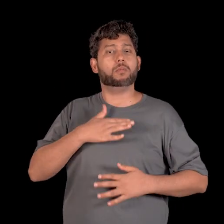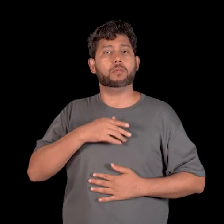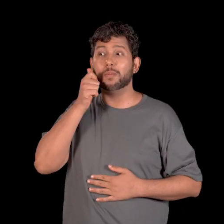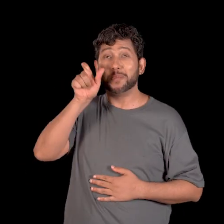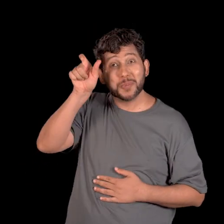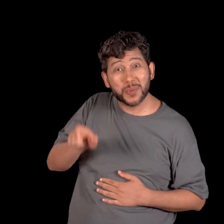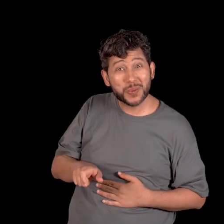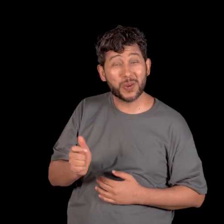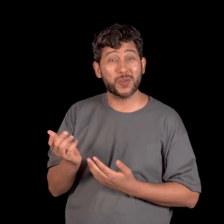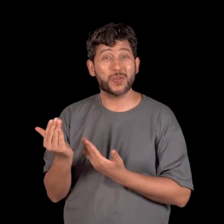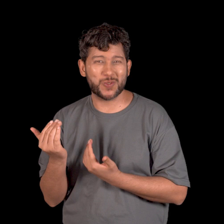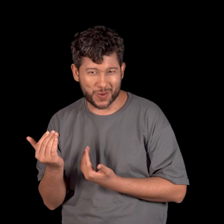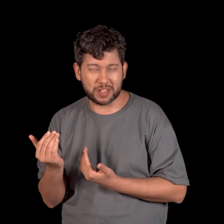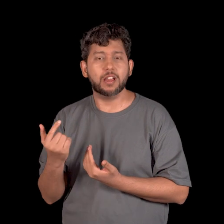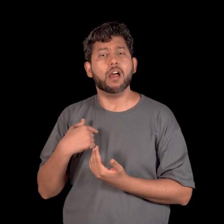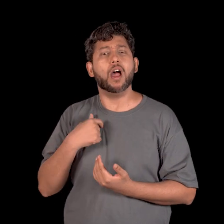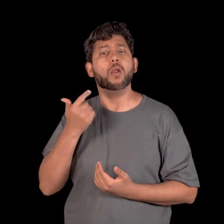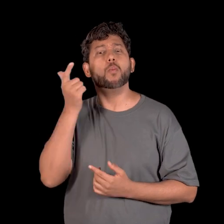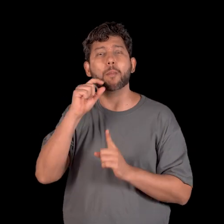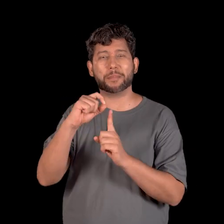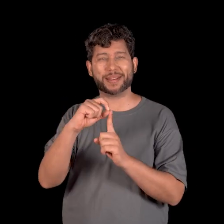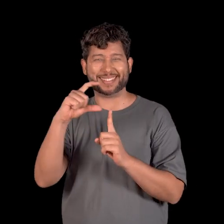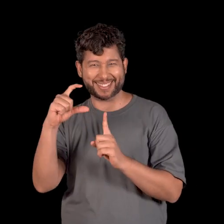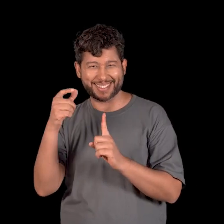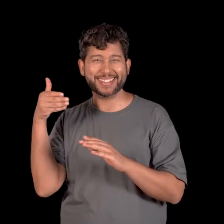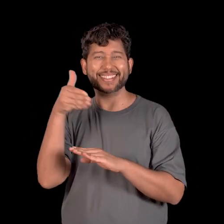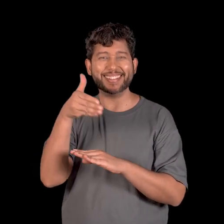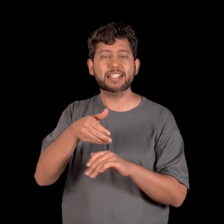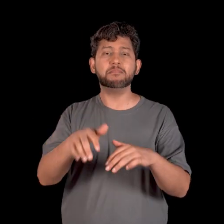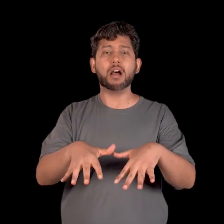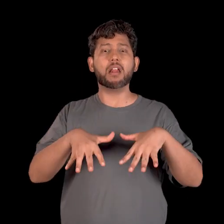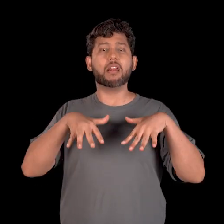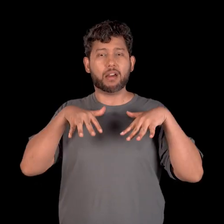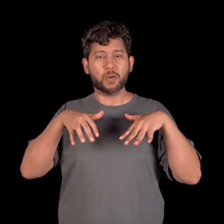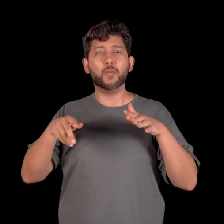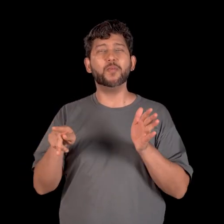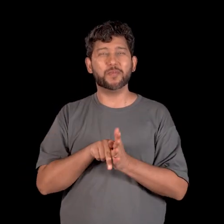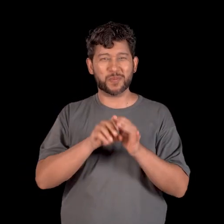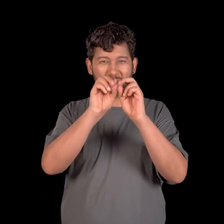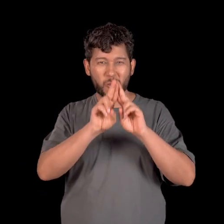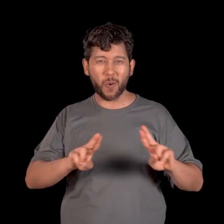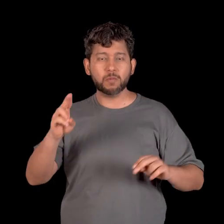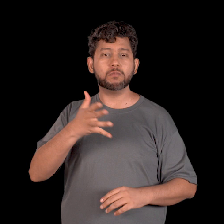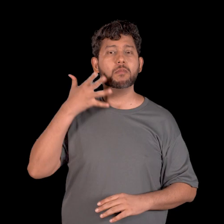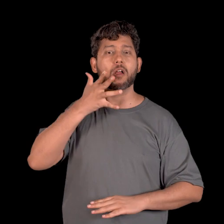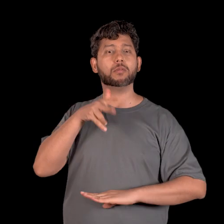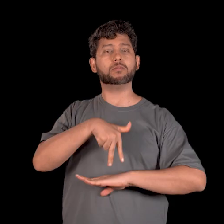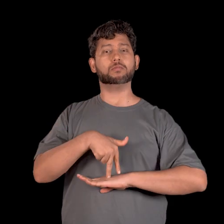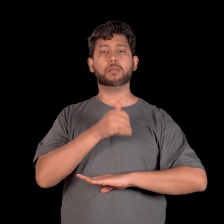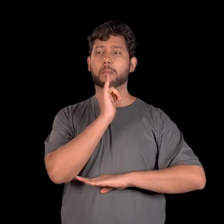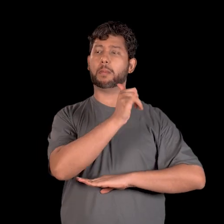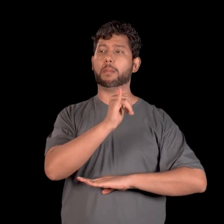já recuperada e sem sequelas do atentado, a jovem ativista paquistanesa discursou com grande sucesso na Assembleia da Juventude,